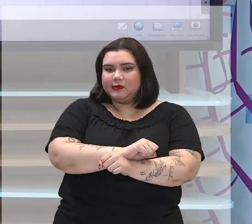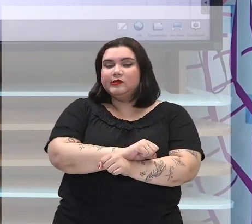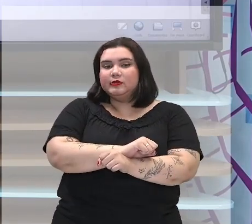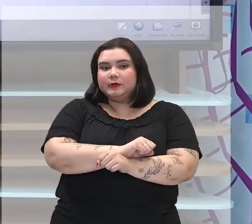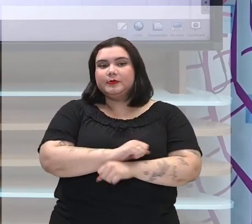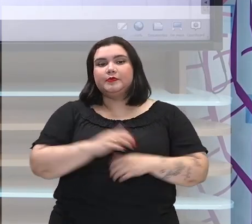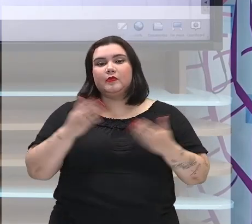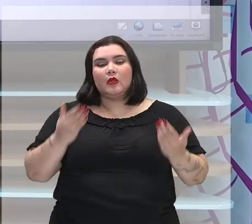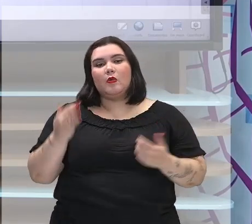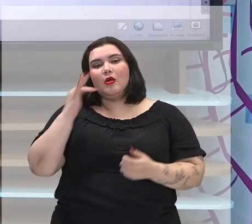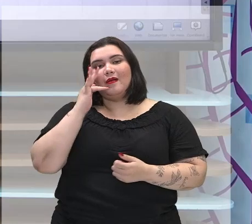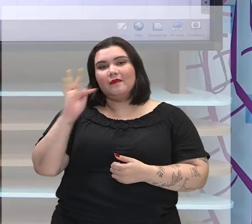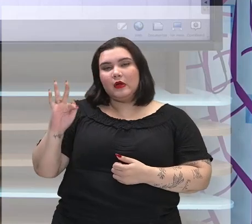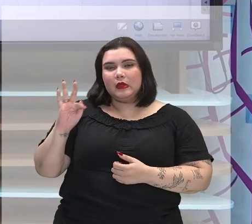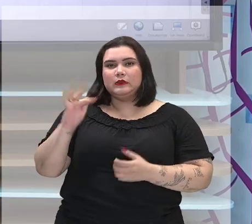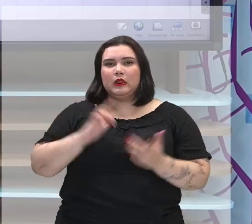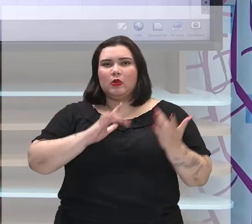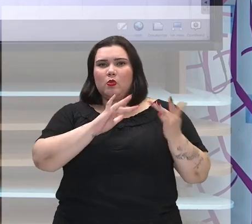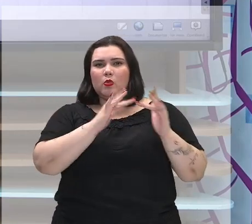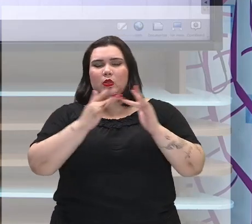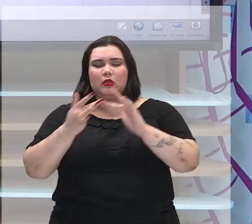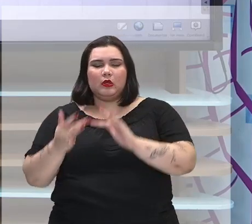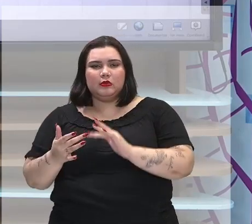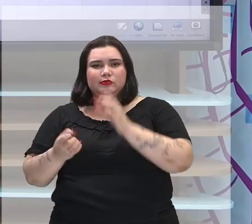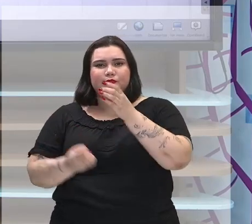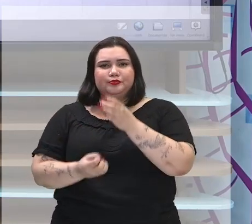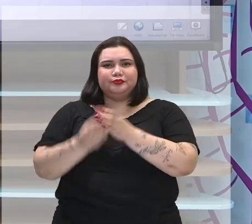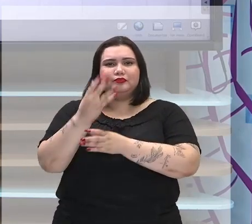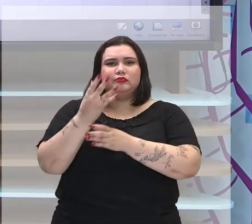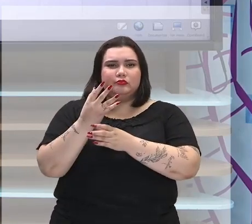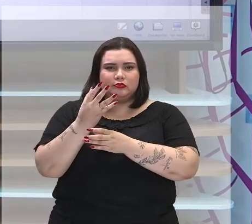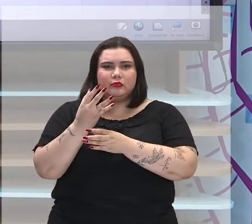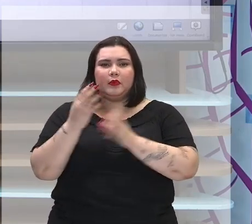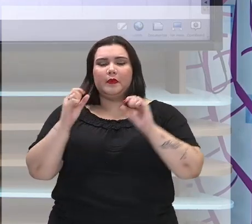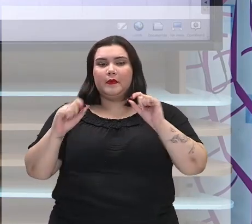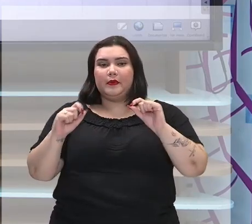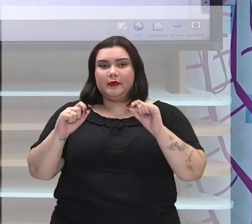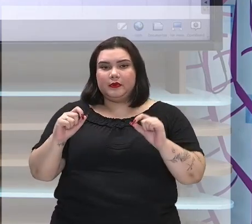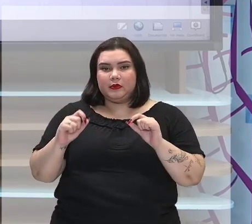França, né, do sistema extremamente